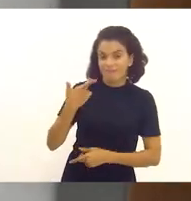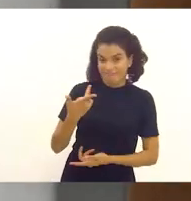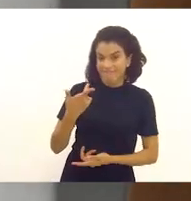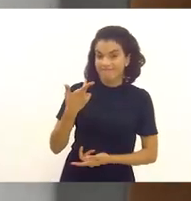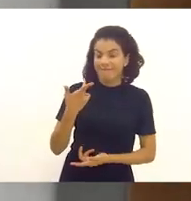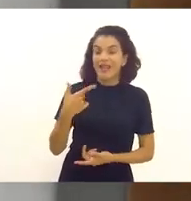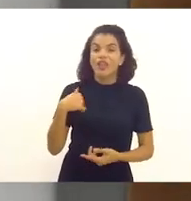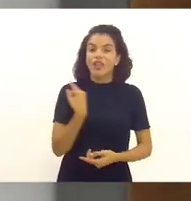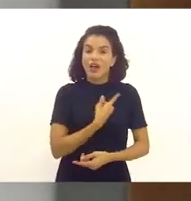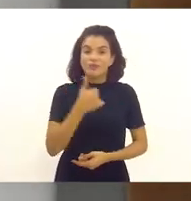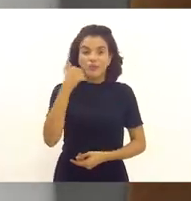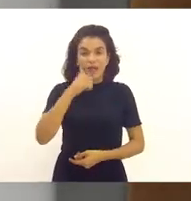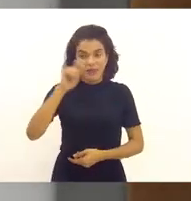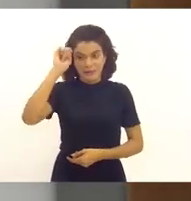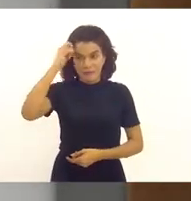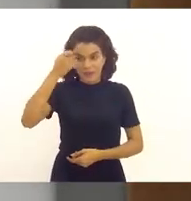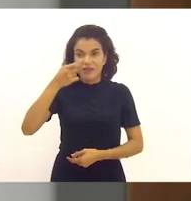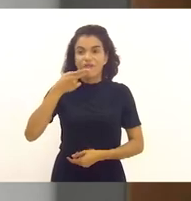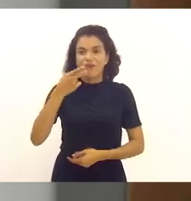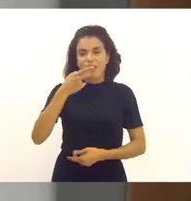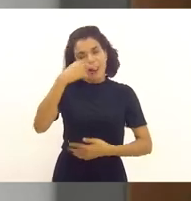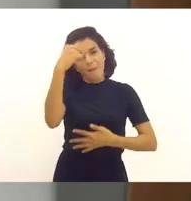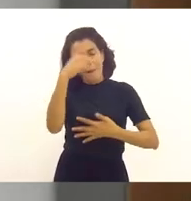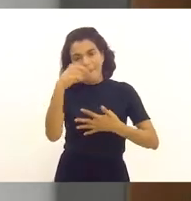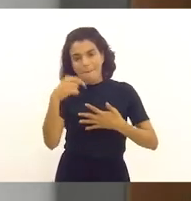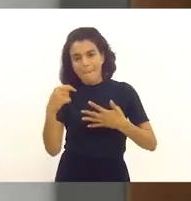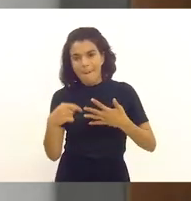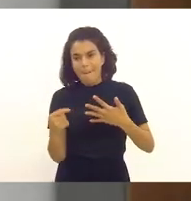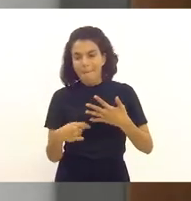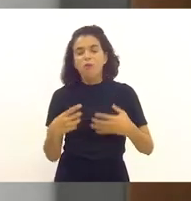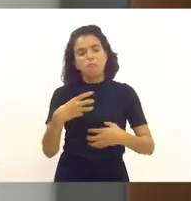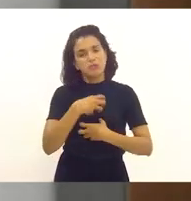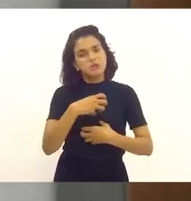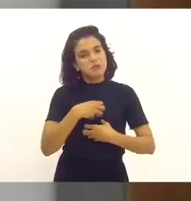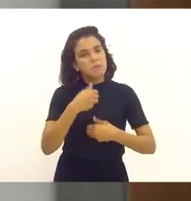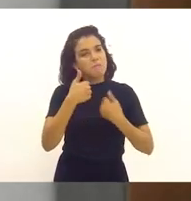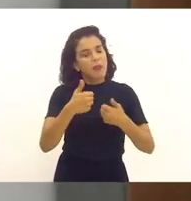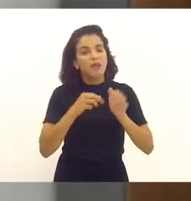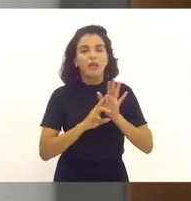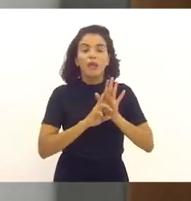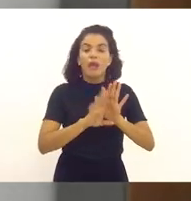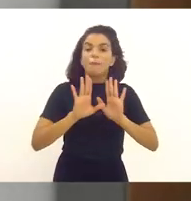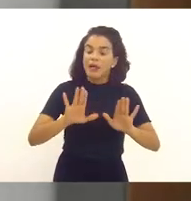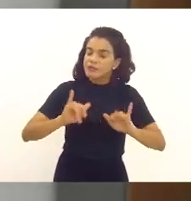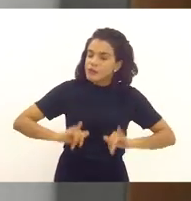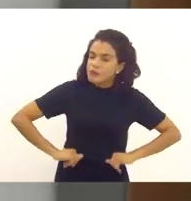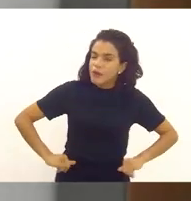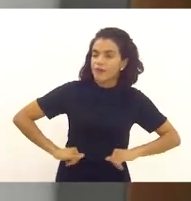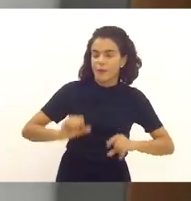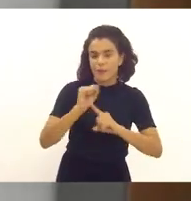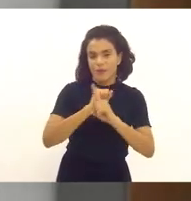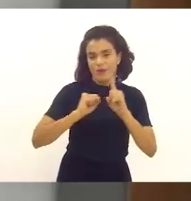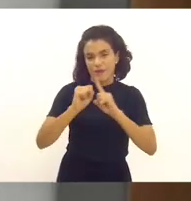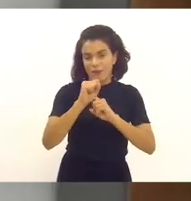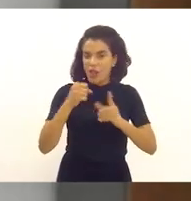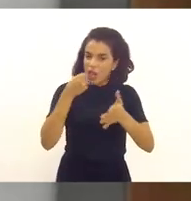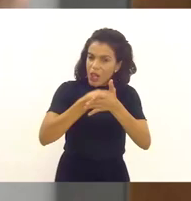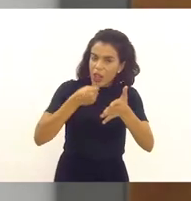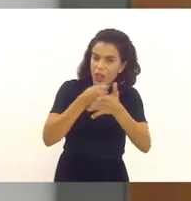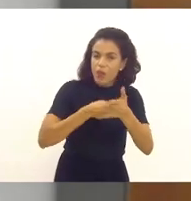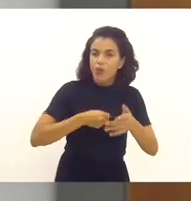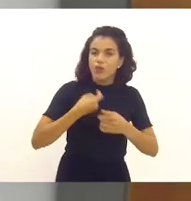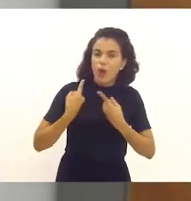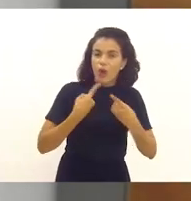mulheres pretas aqui que já foram muitos faladas e muito bem contemplada me senti Sofremos muito nessa sociedade que luta com